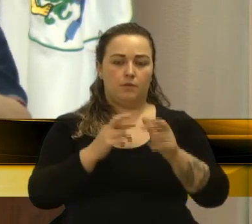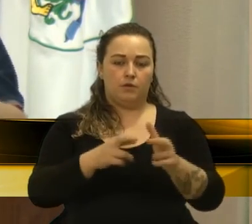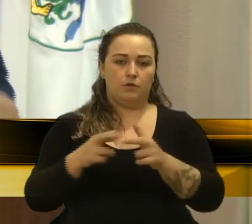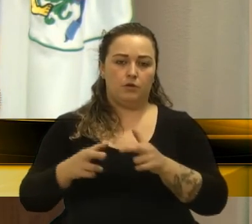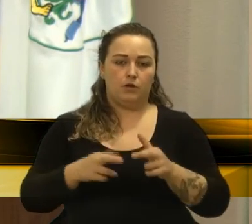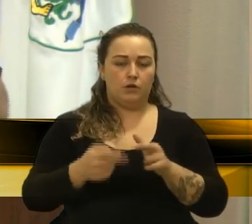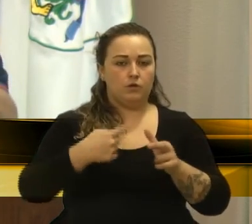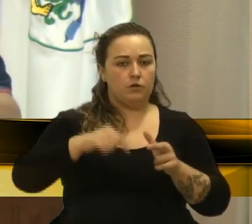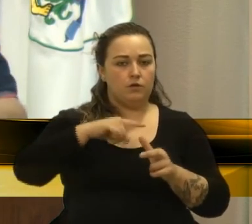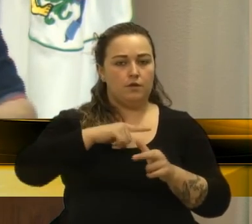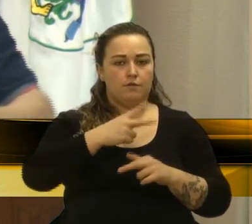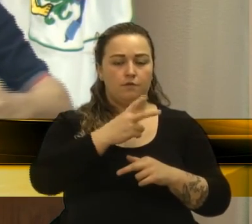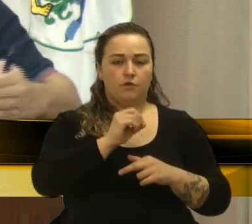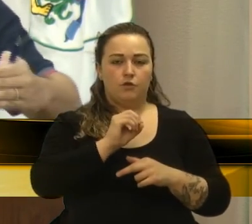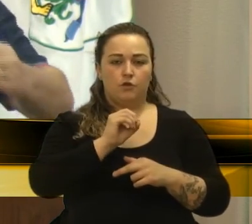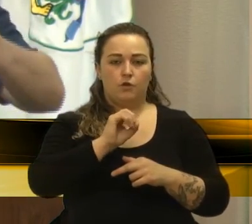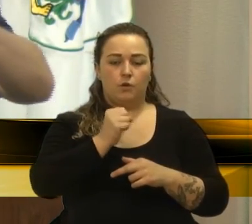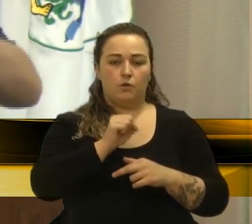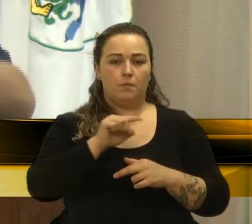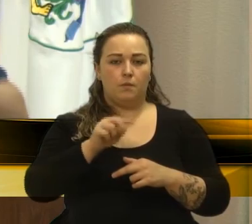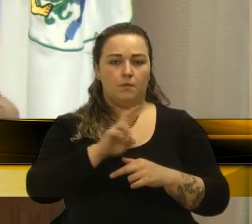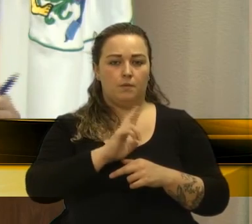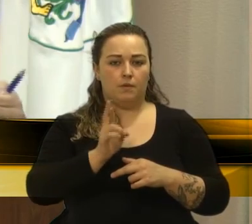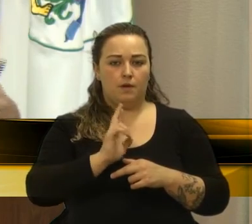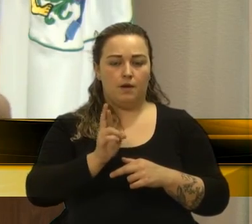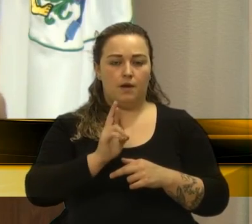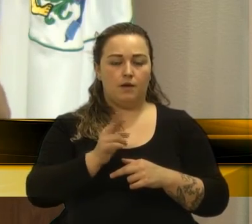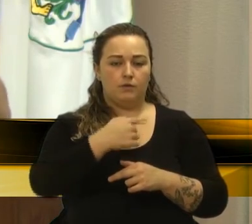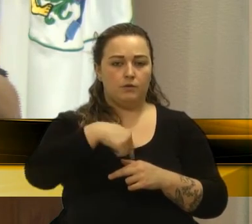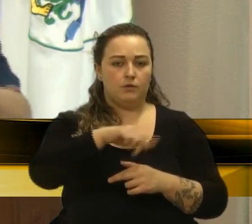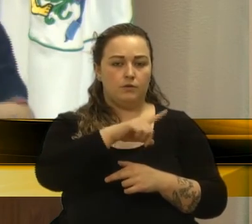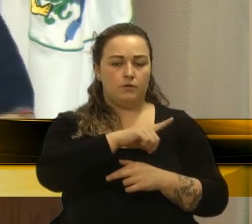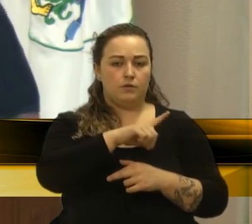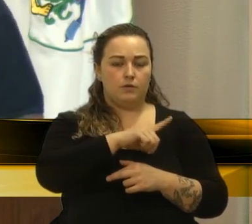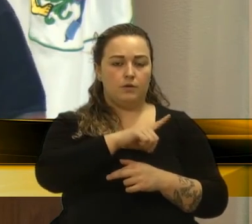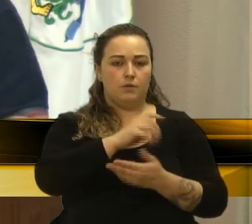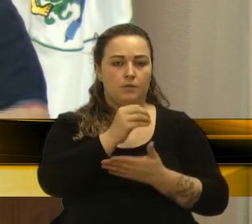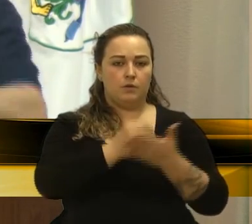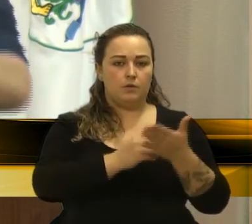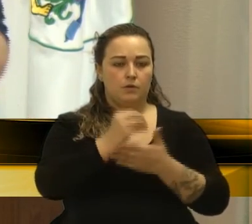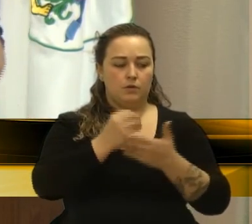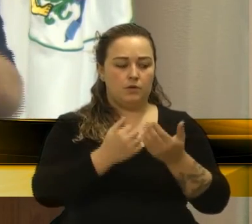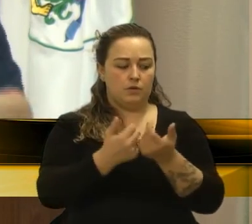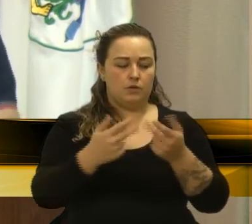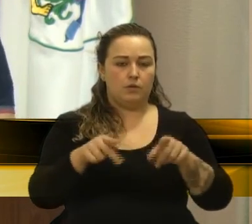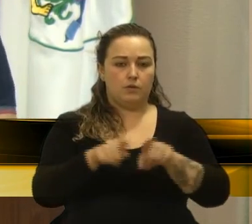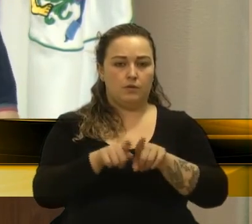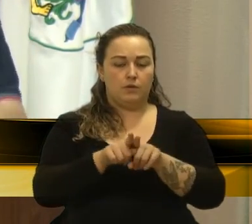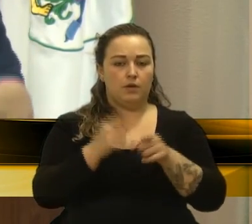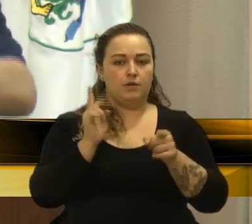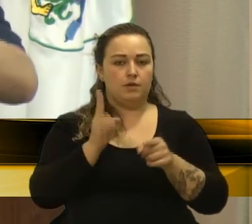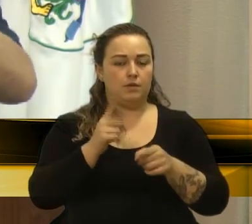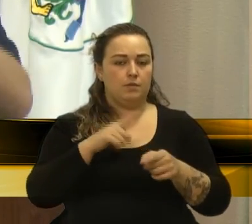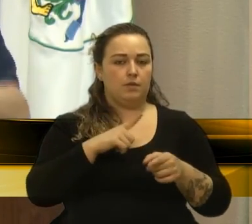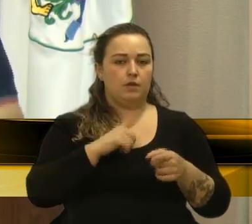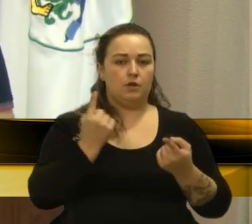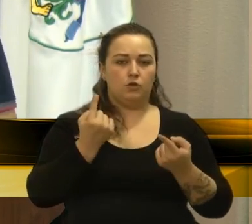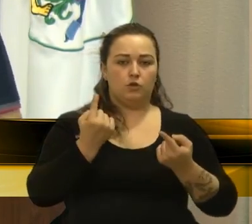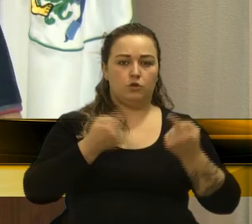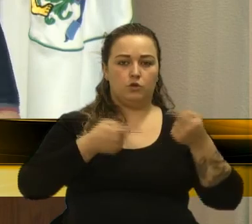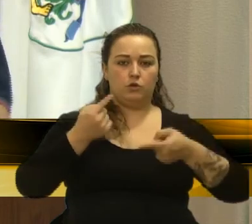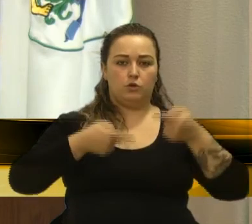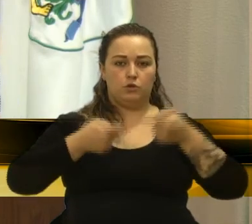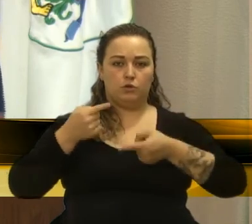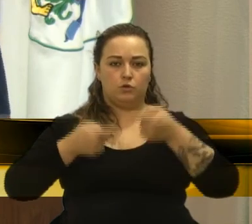temos 28 Coredes, a gente move uma usina de discussões,